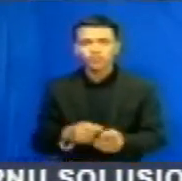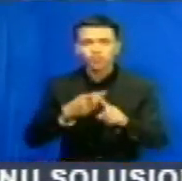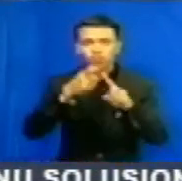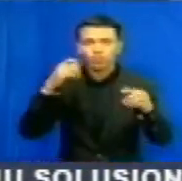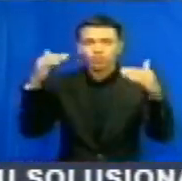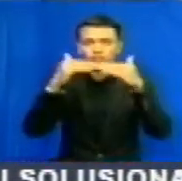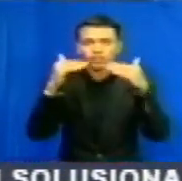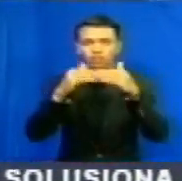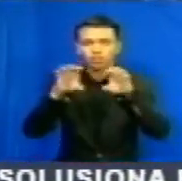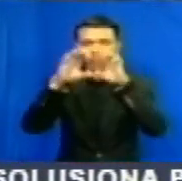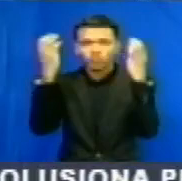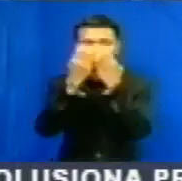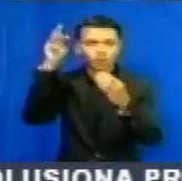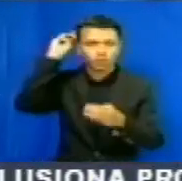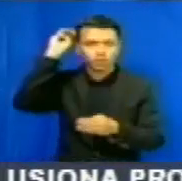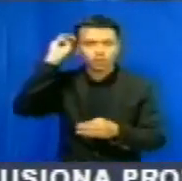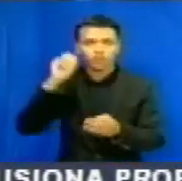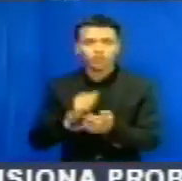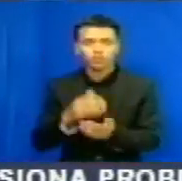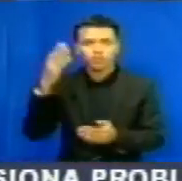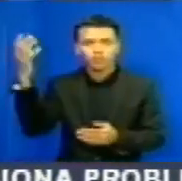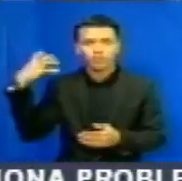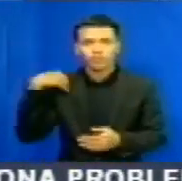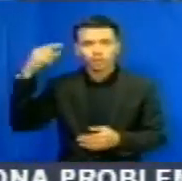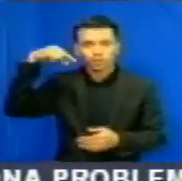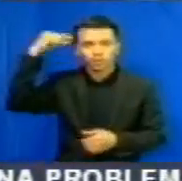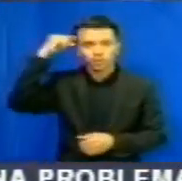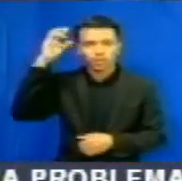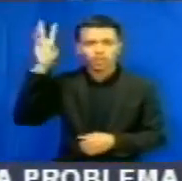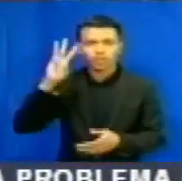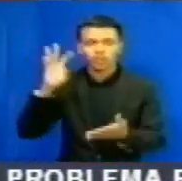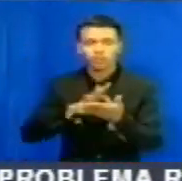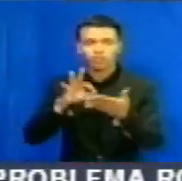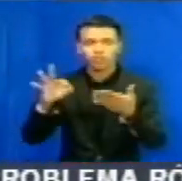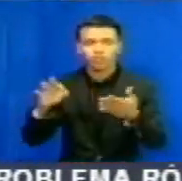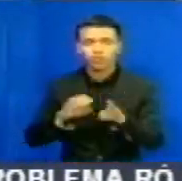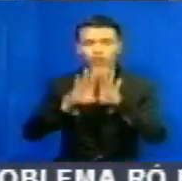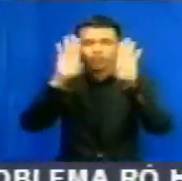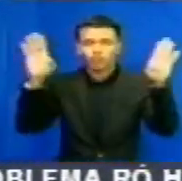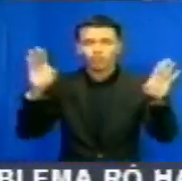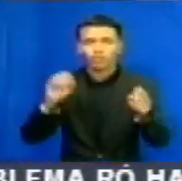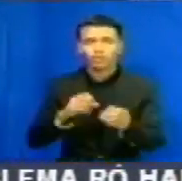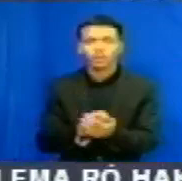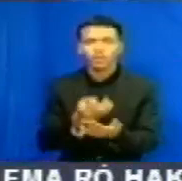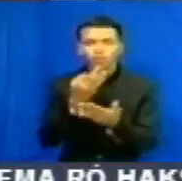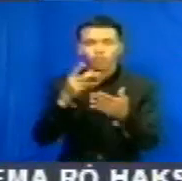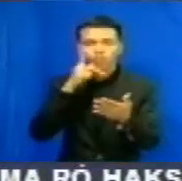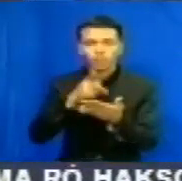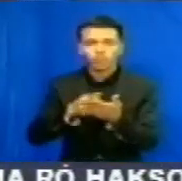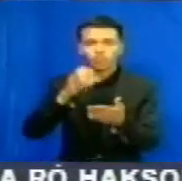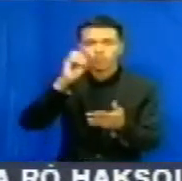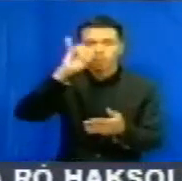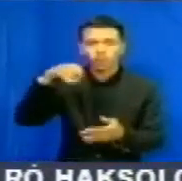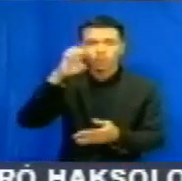Lihusi reunião Conselho Ministro Ordinária e a Palácio Governo quarta-feira, né? Aprova projeto e proposta lei